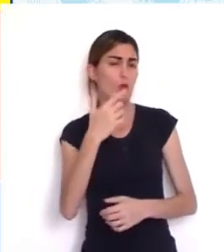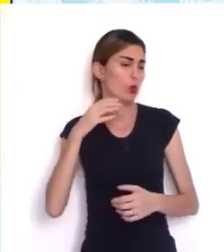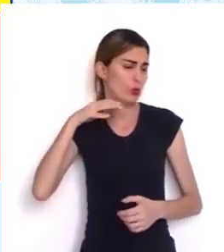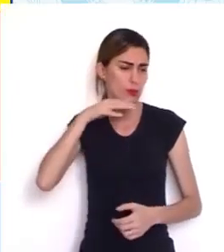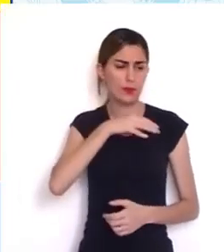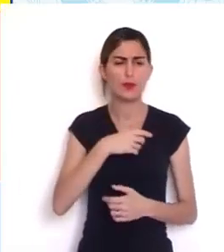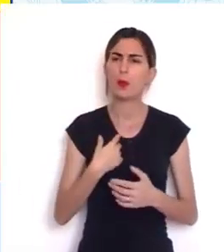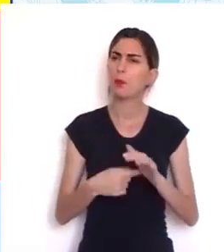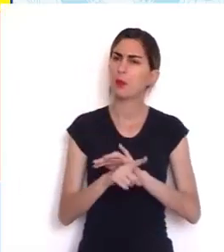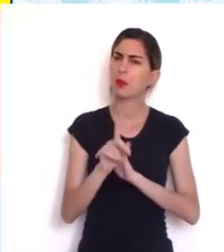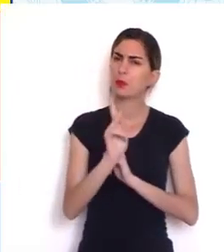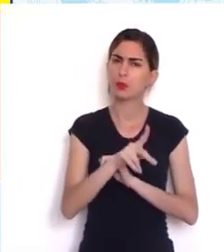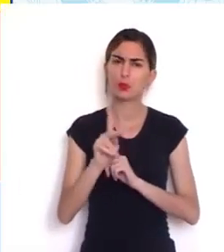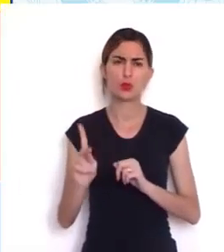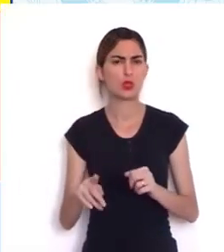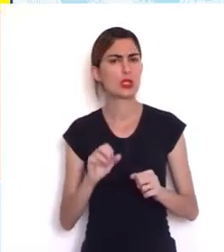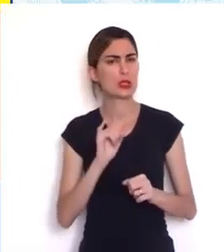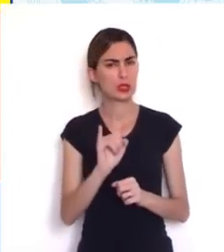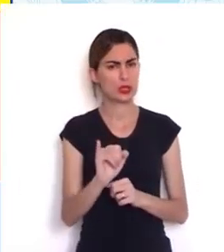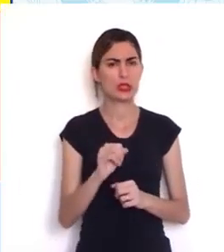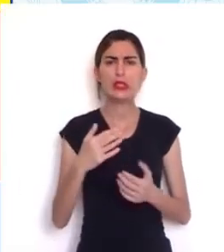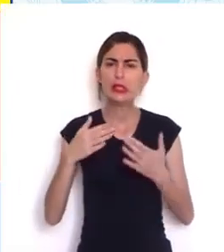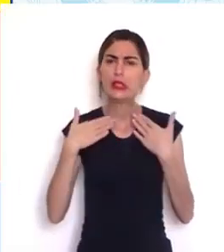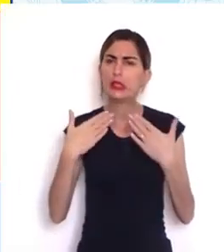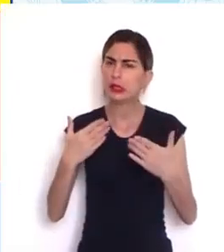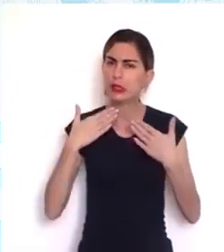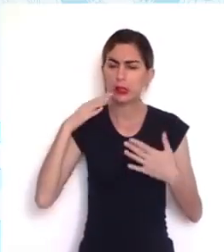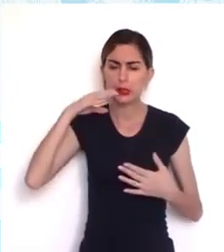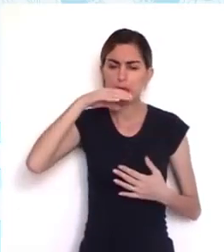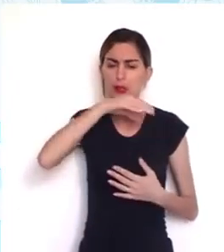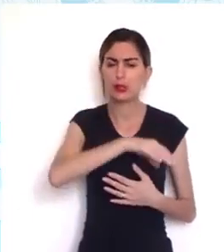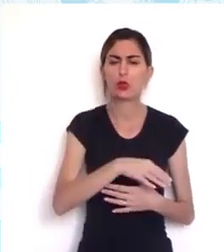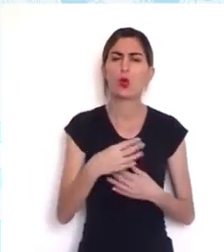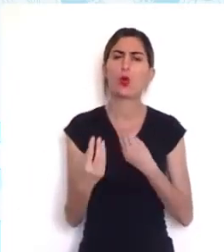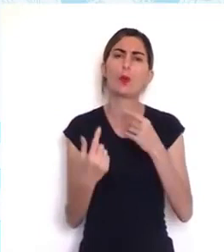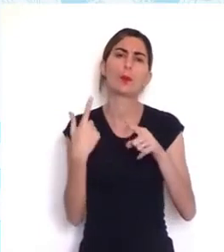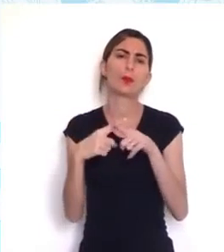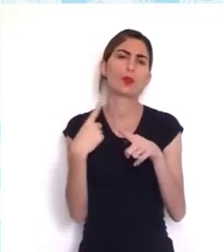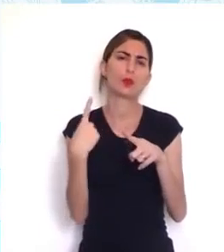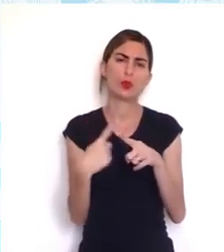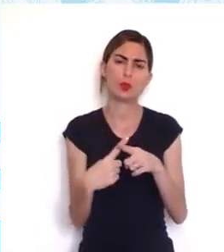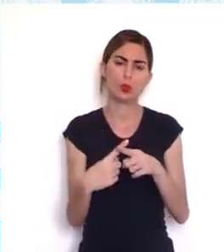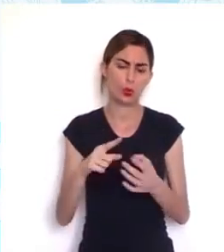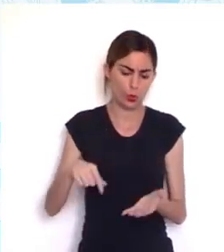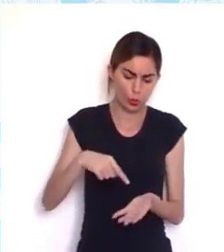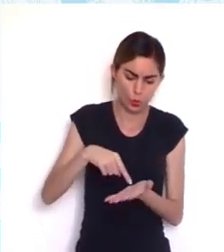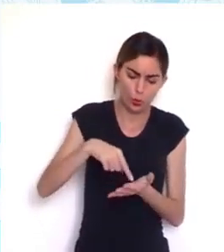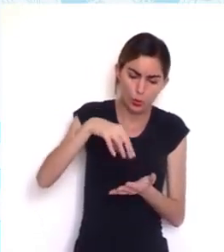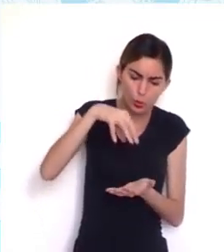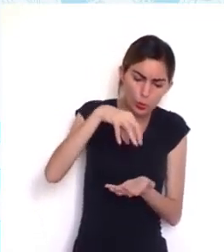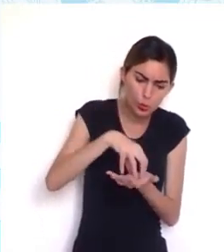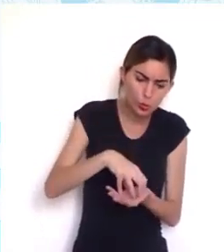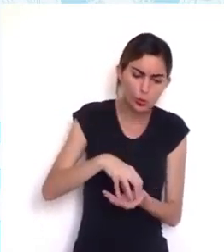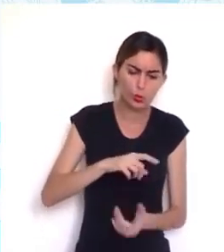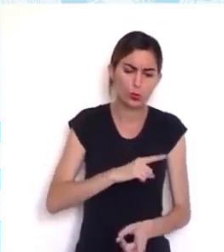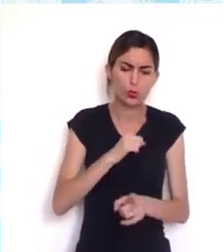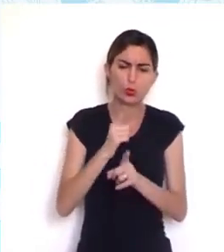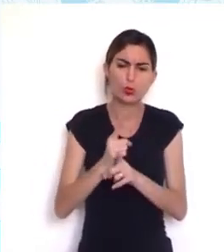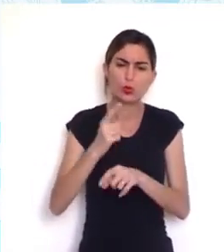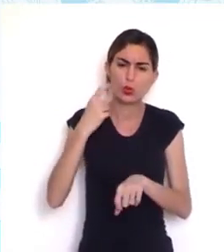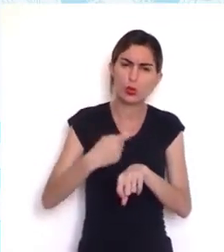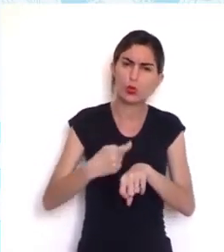pode perguntar, mas professor, se é tão quente assim, por que o núcleo ele se